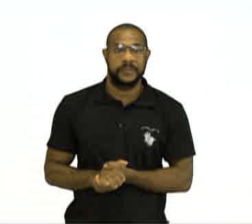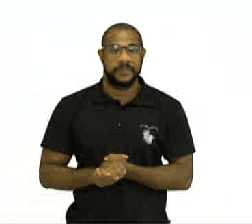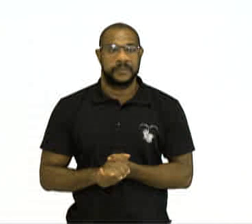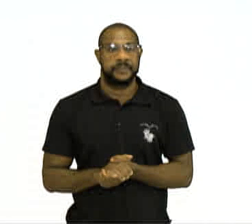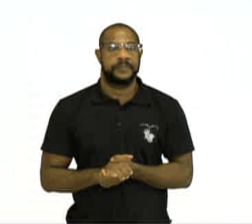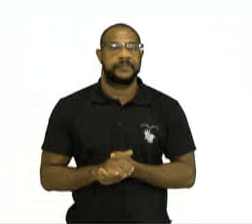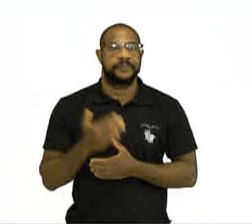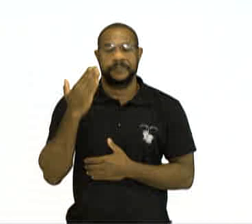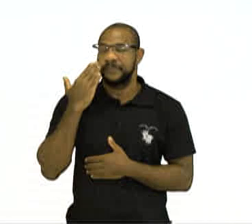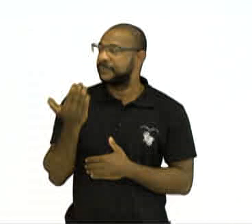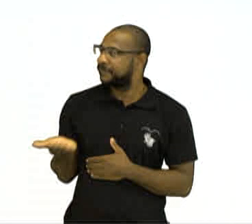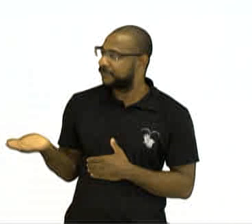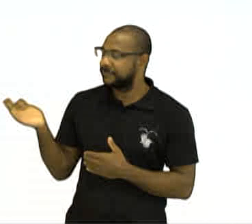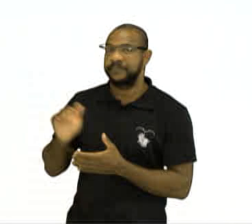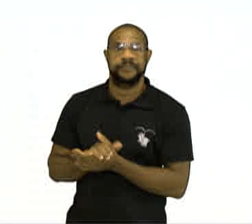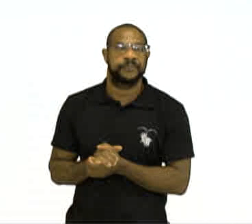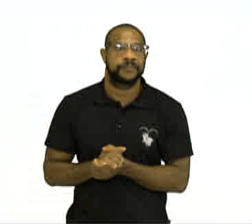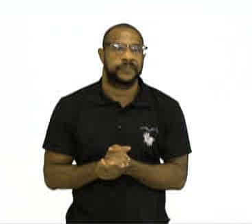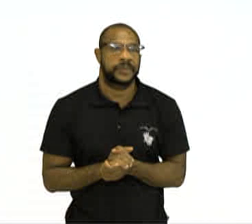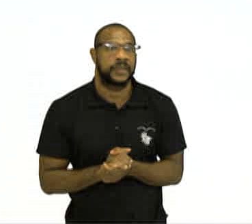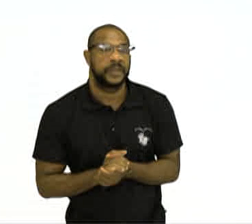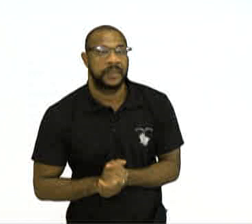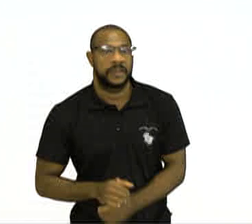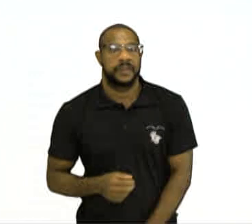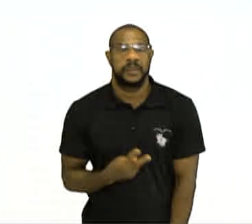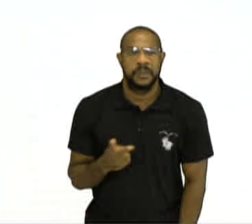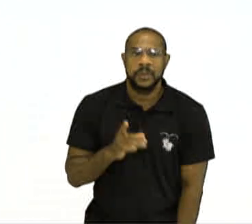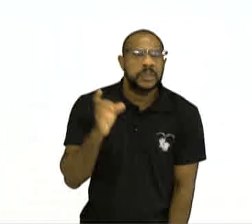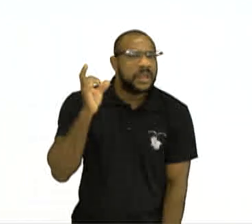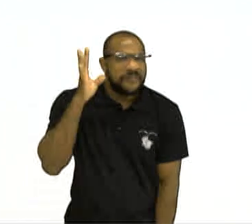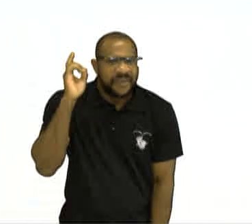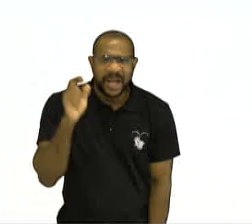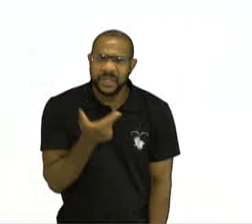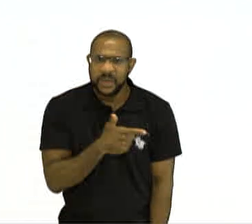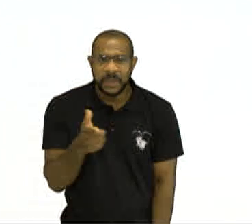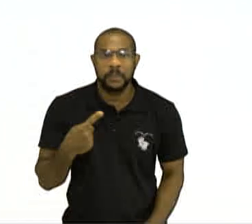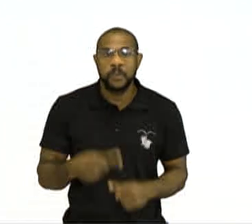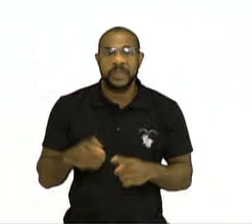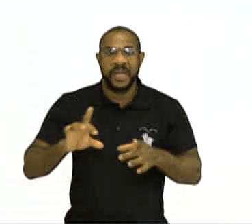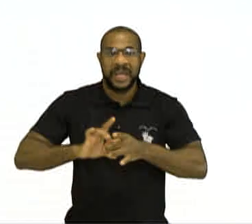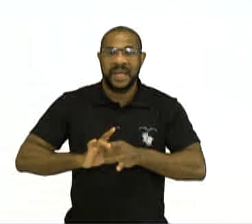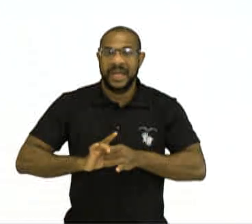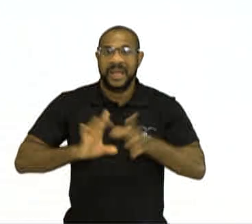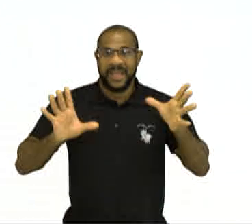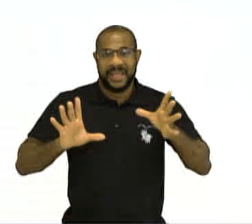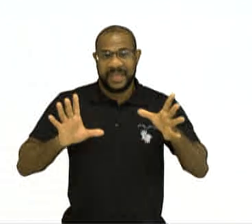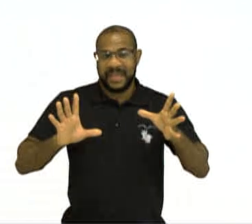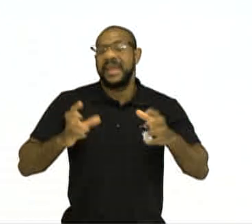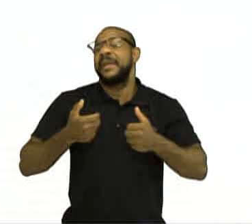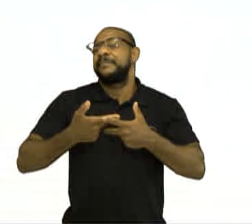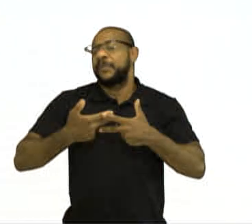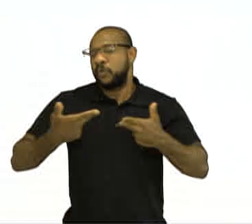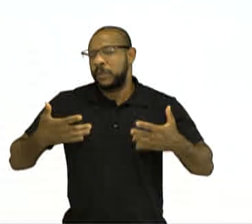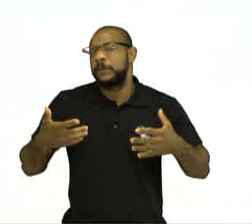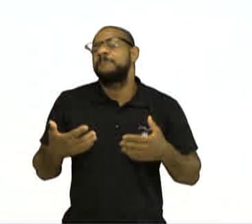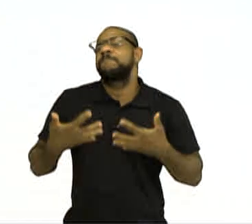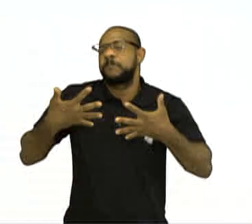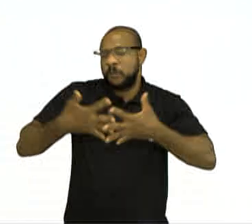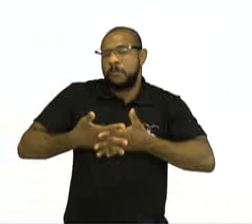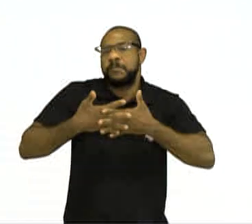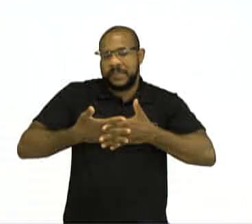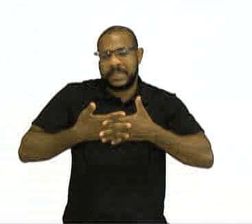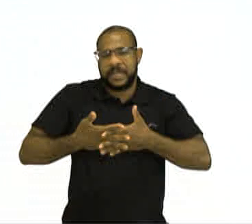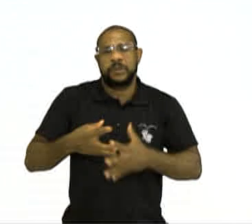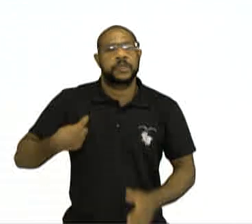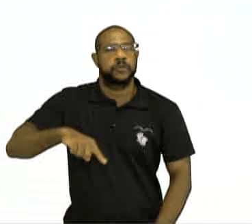uma sugestão. Segundo, não é fácil porque a liberdade é algo muito mais complexo do que imaginamos em nossa